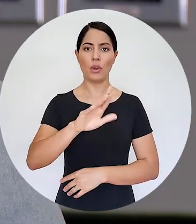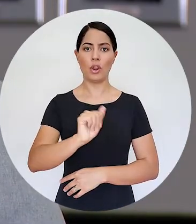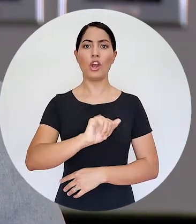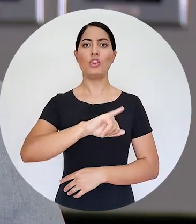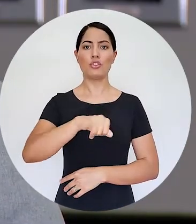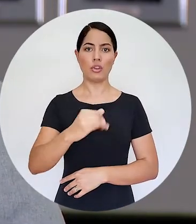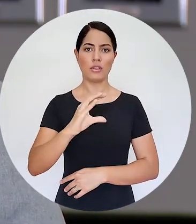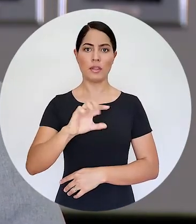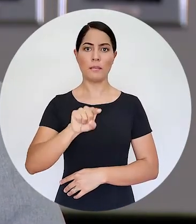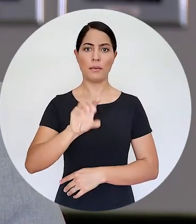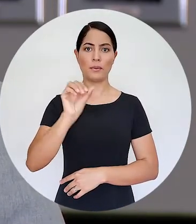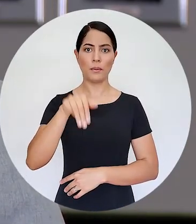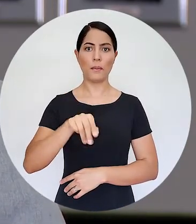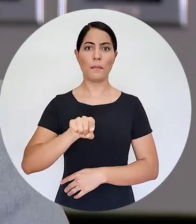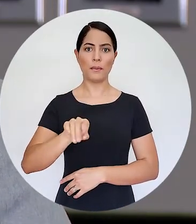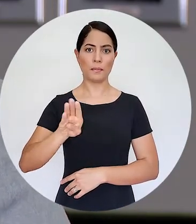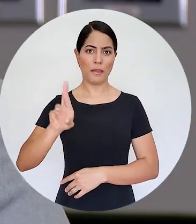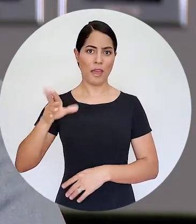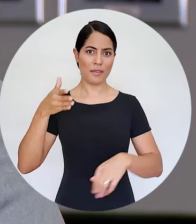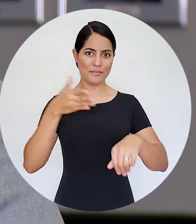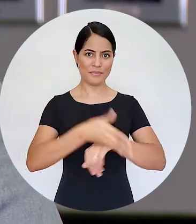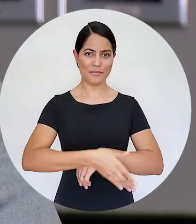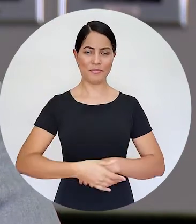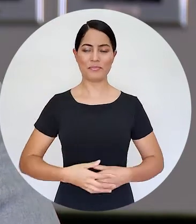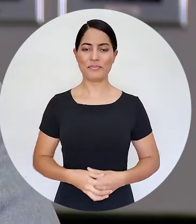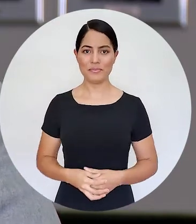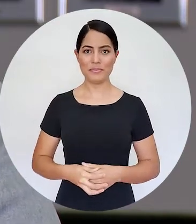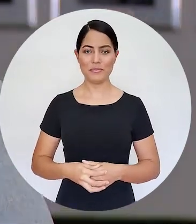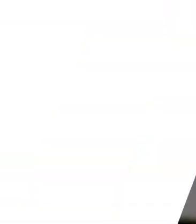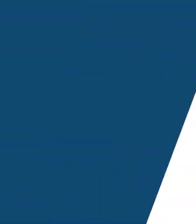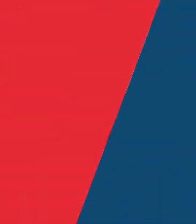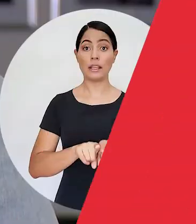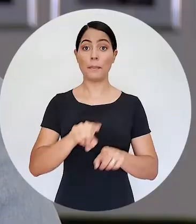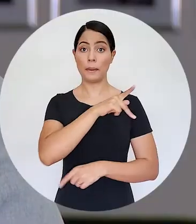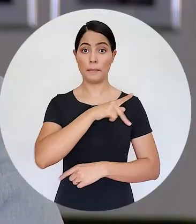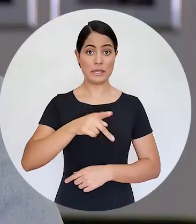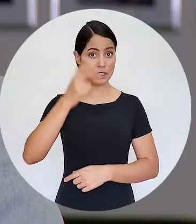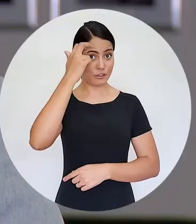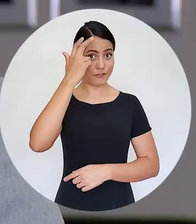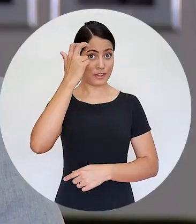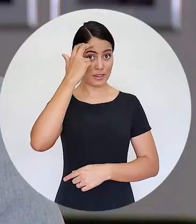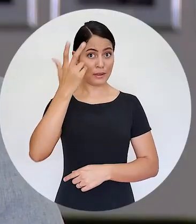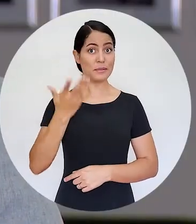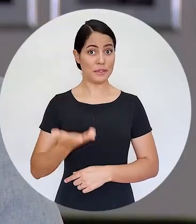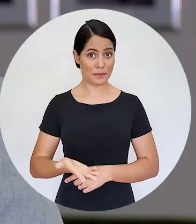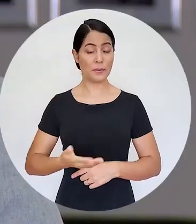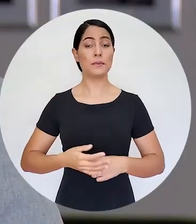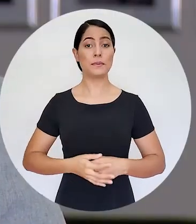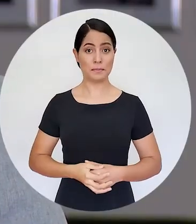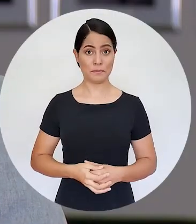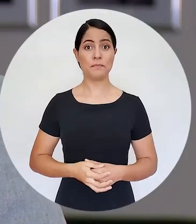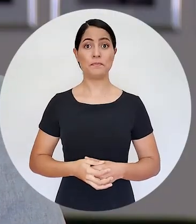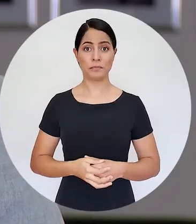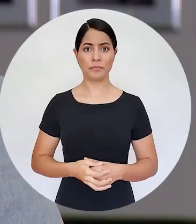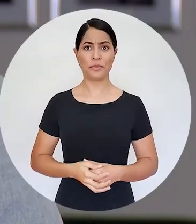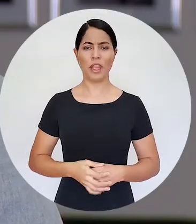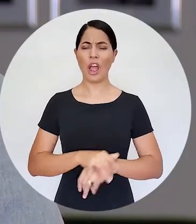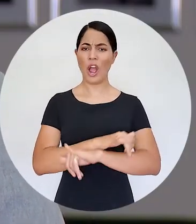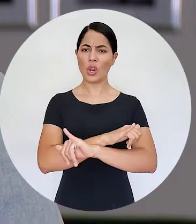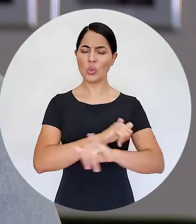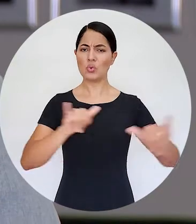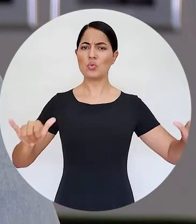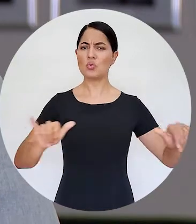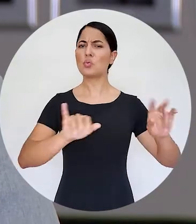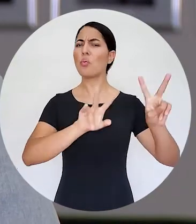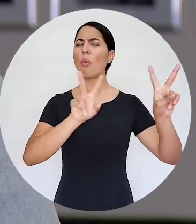www Editora jc.com.br o Presidente do Conselho Federal da OAB Felipe Santa